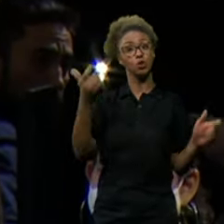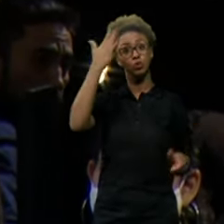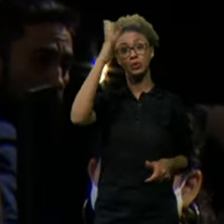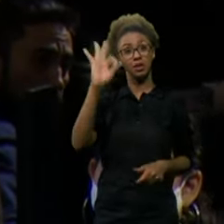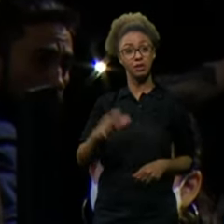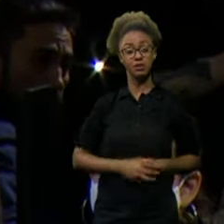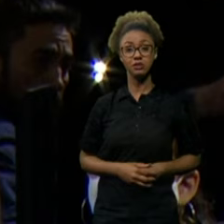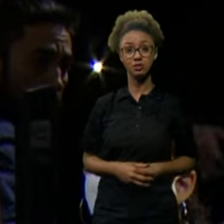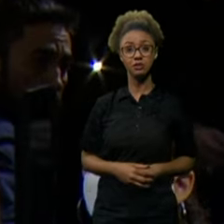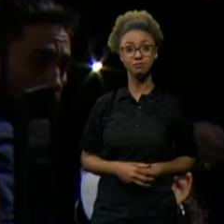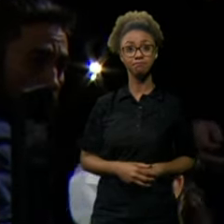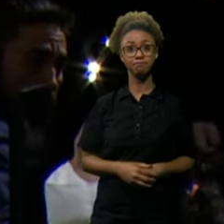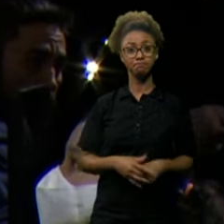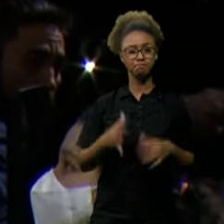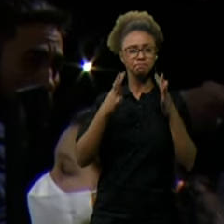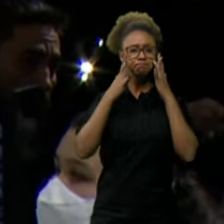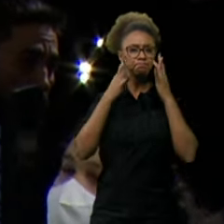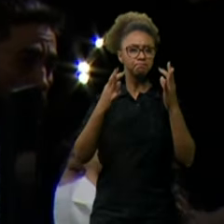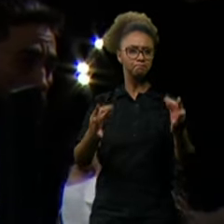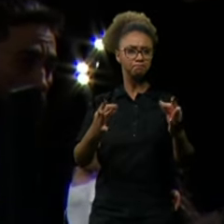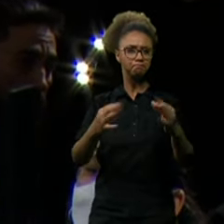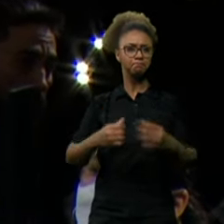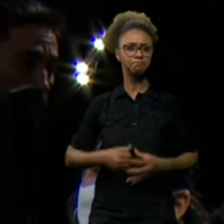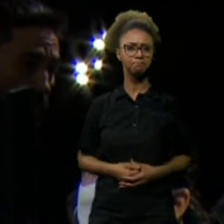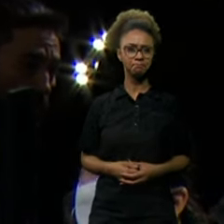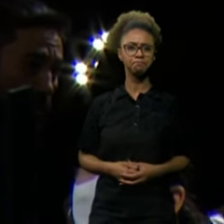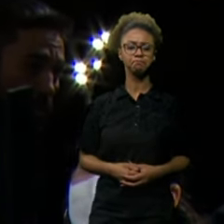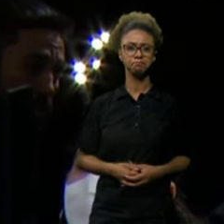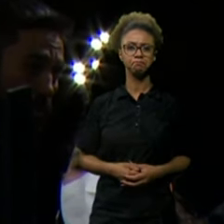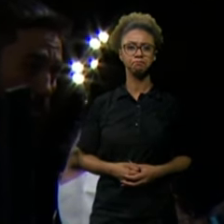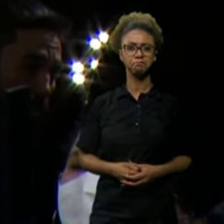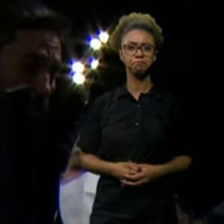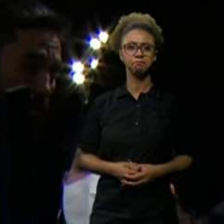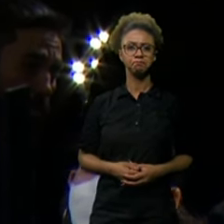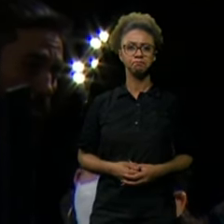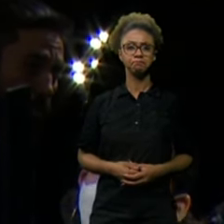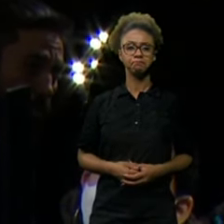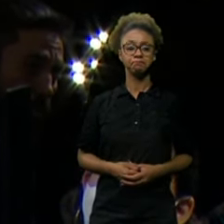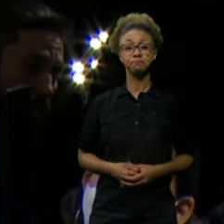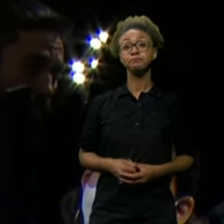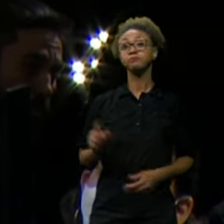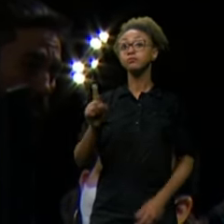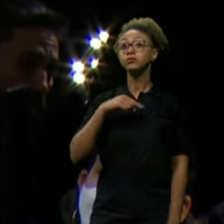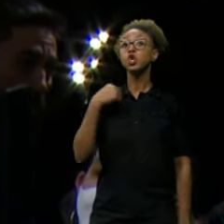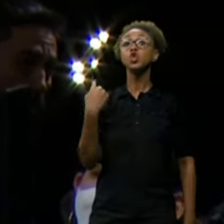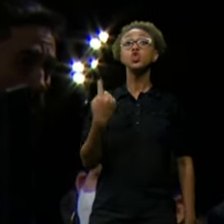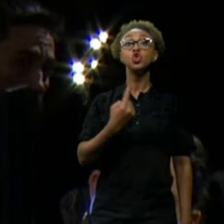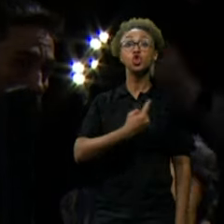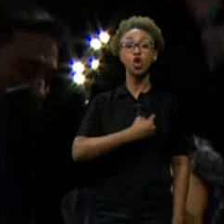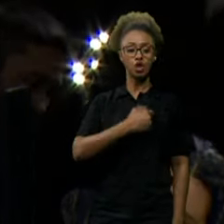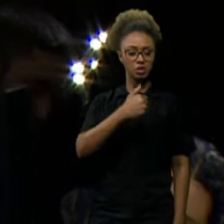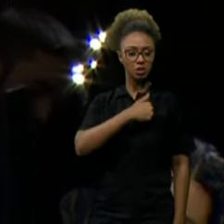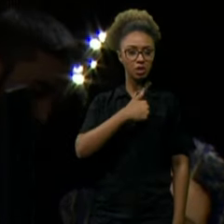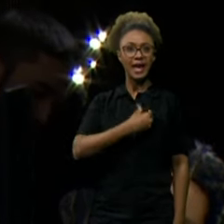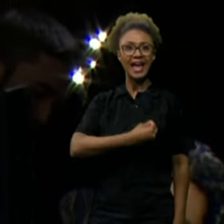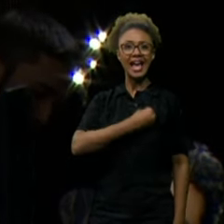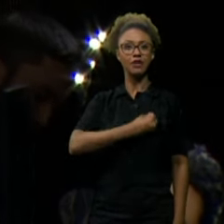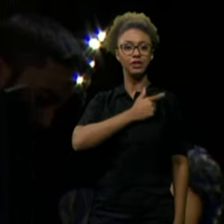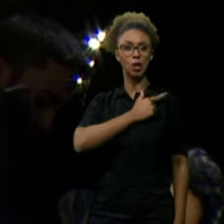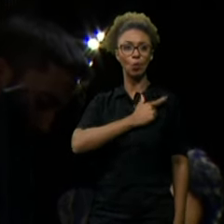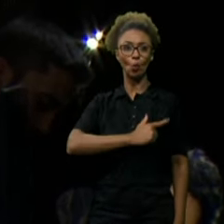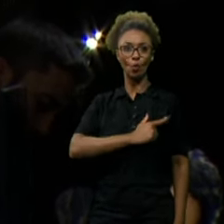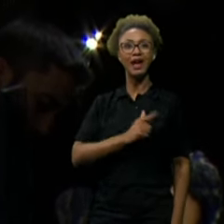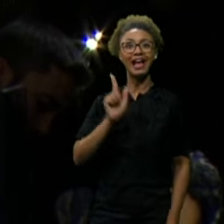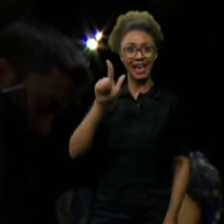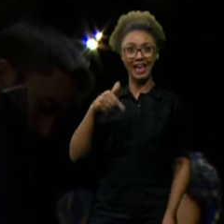ouça isso E ouça isso e nós não nos santificamos para pagar no